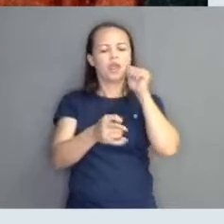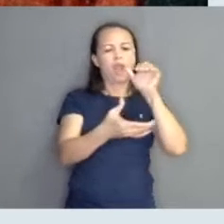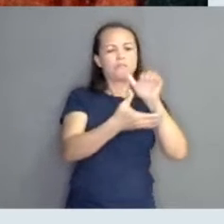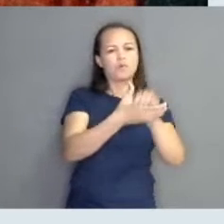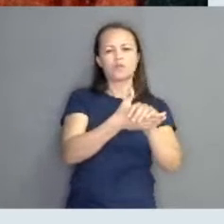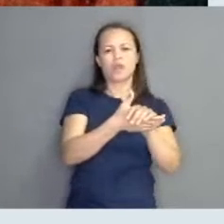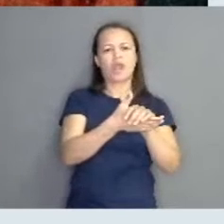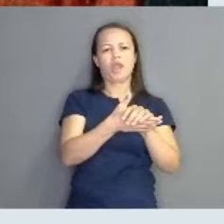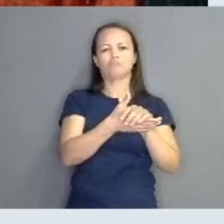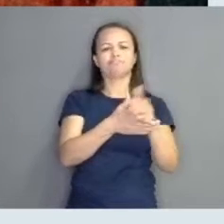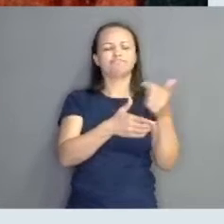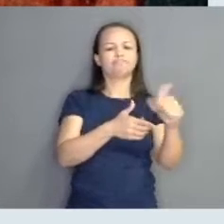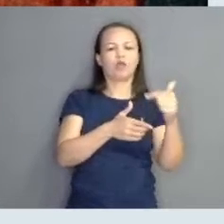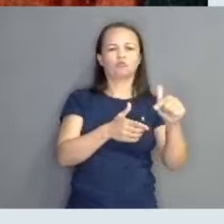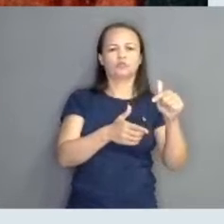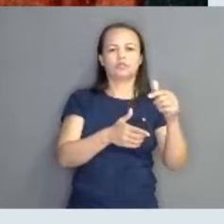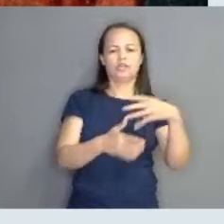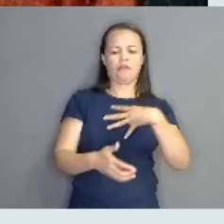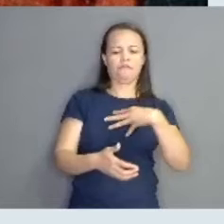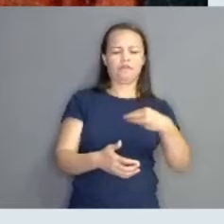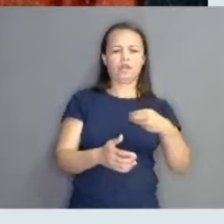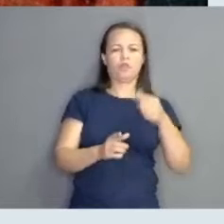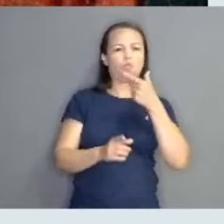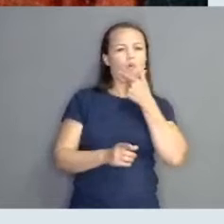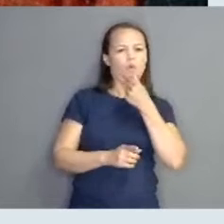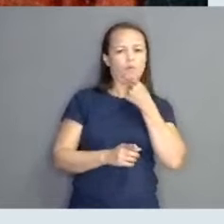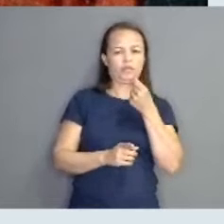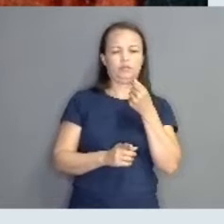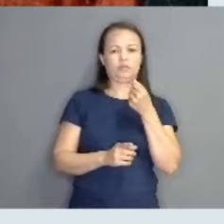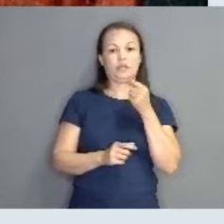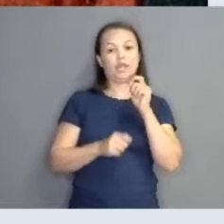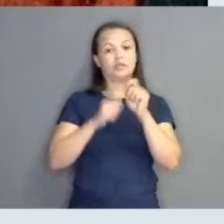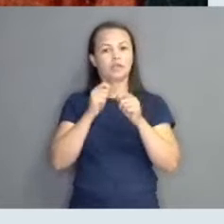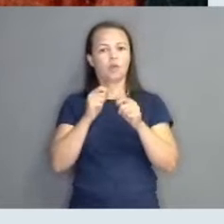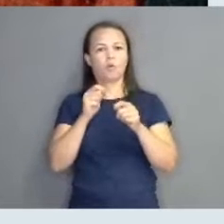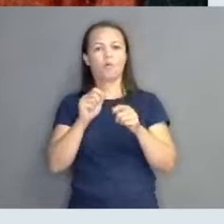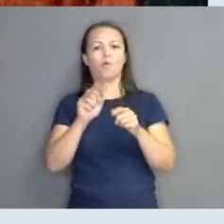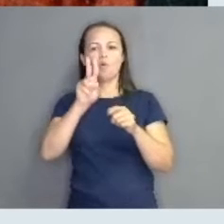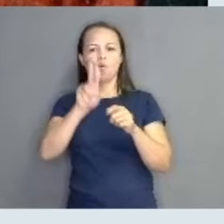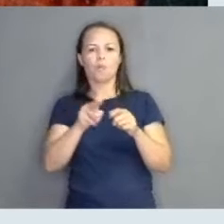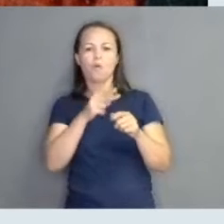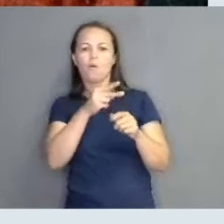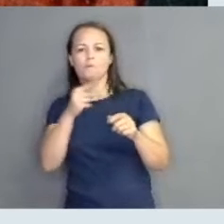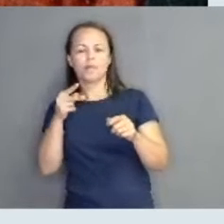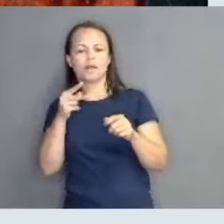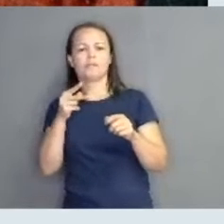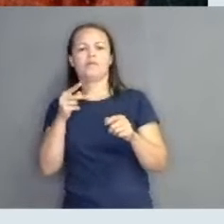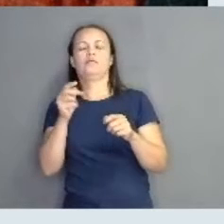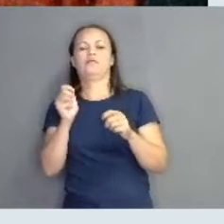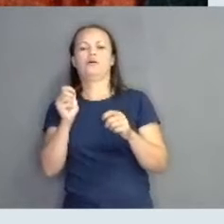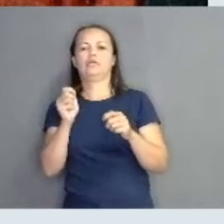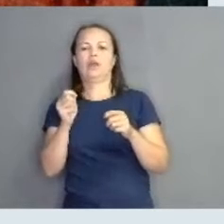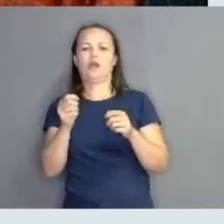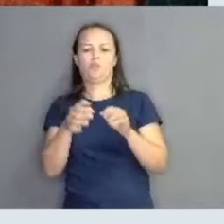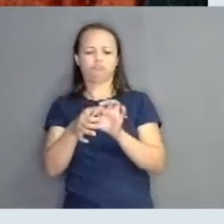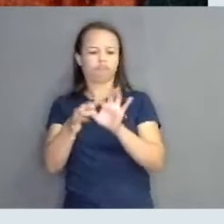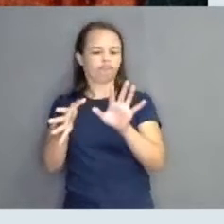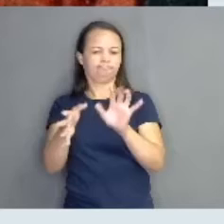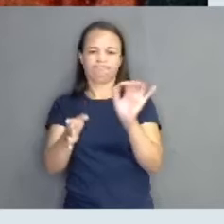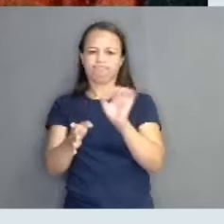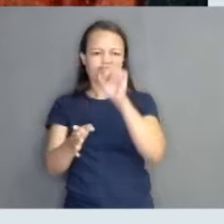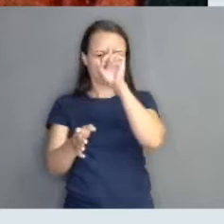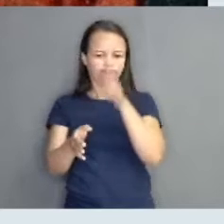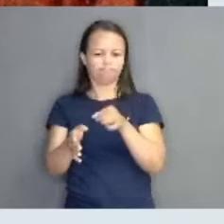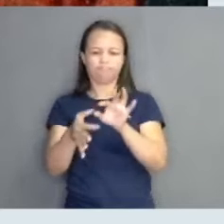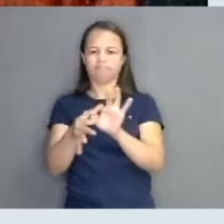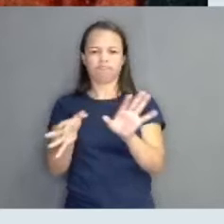Papa não autorizou, né? O Papa não autorizou. O que foi que o rei fez? Ele, usando